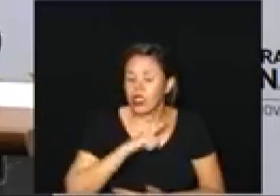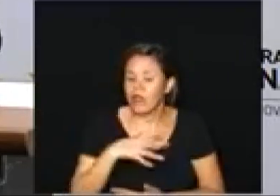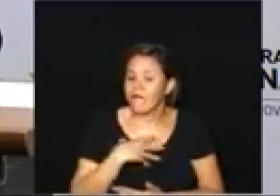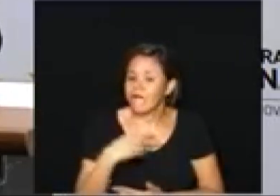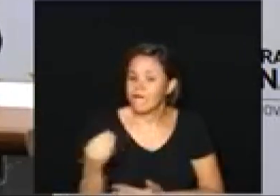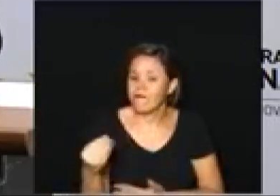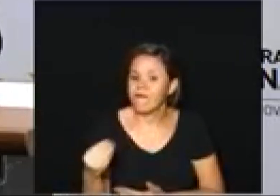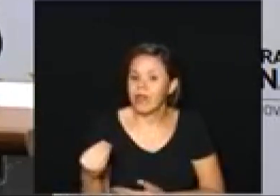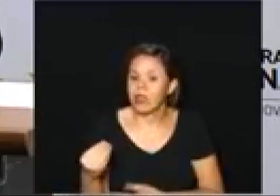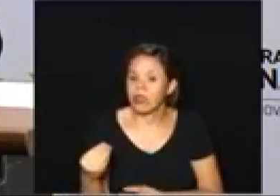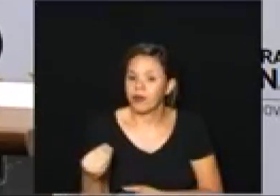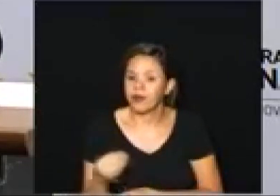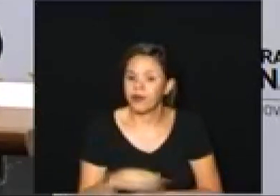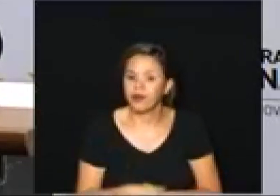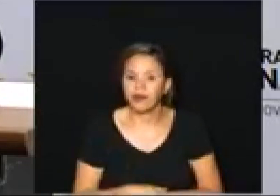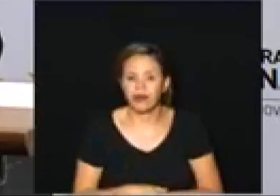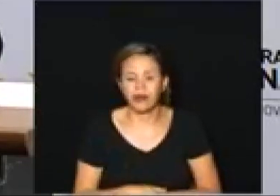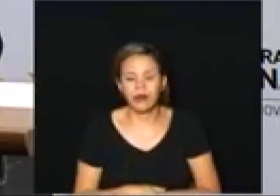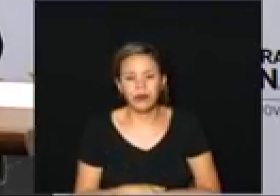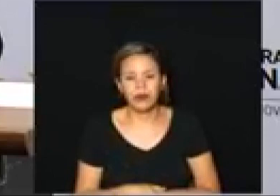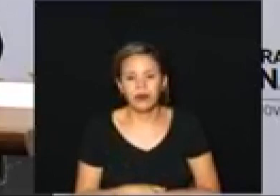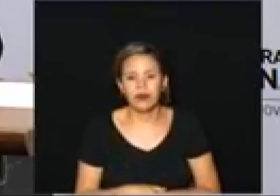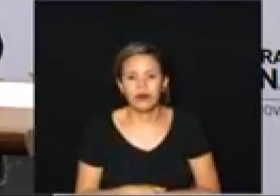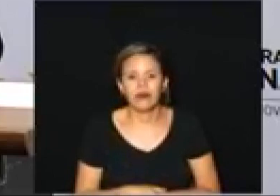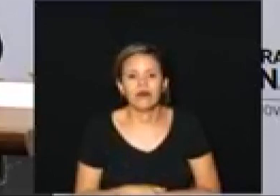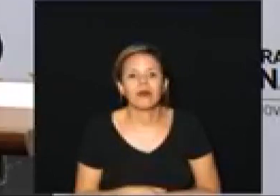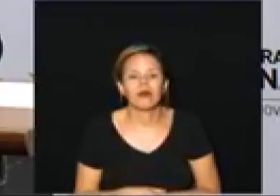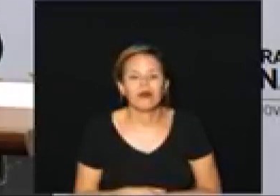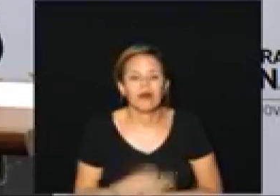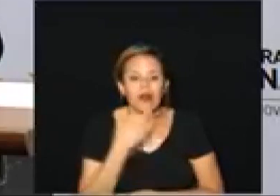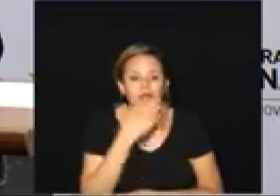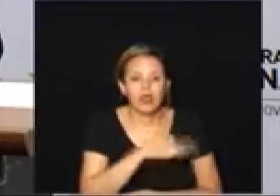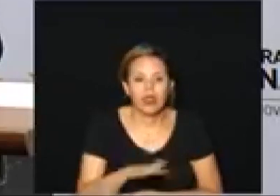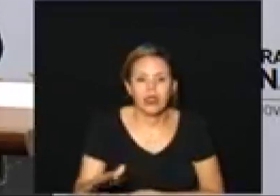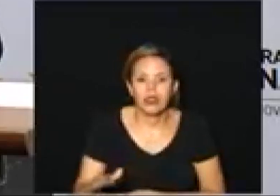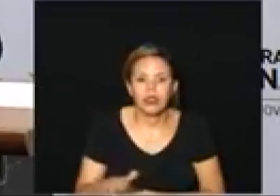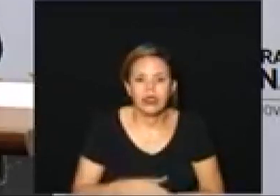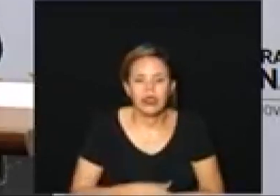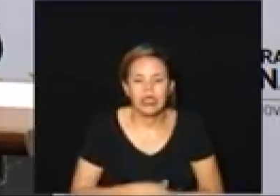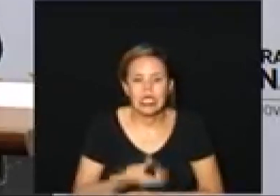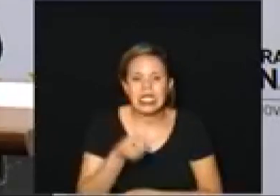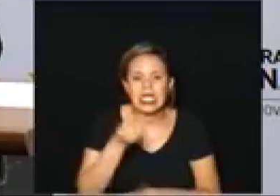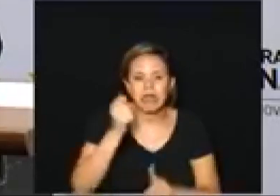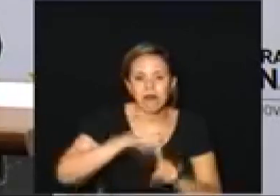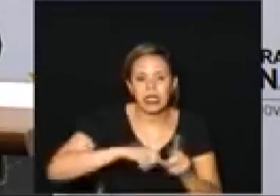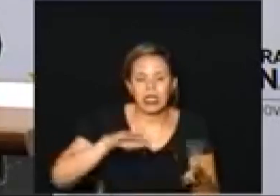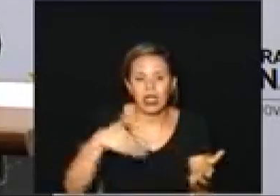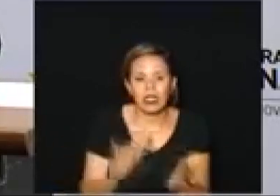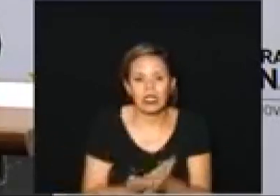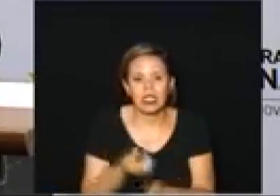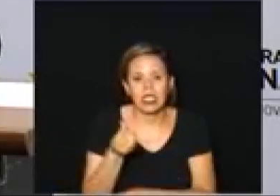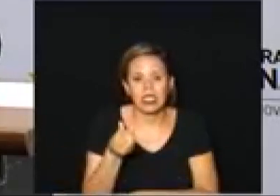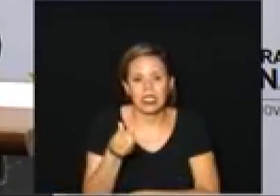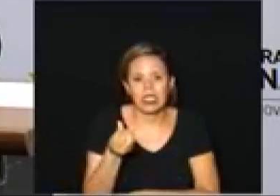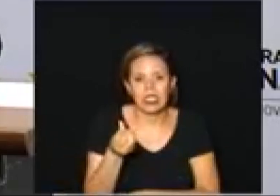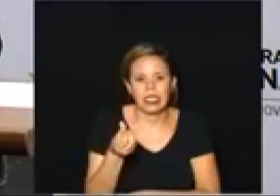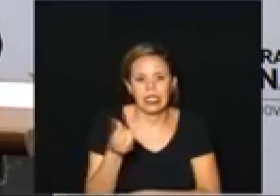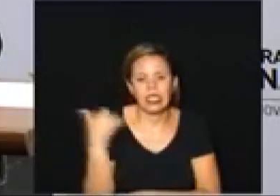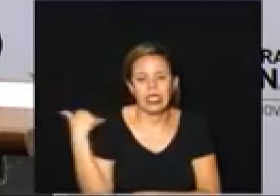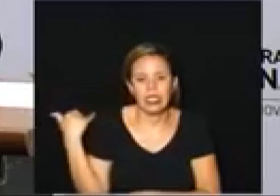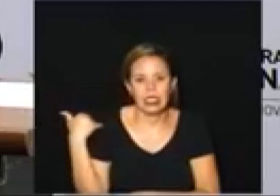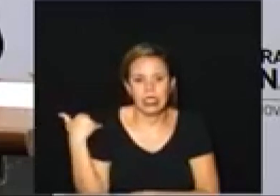né, que de crianças de 6 meses até 6 anos